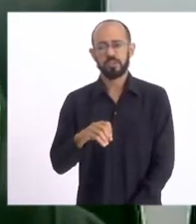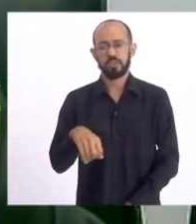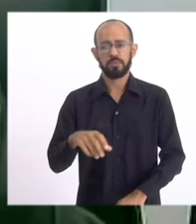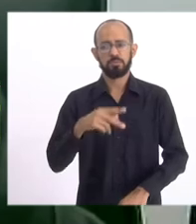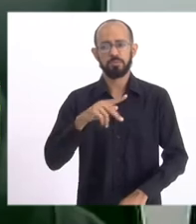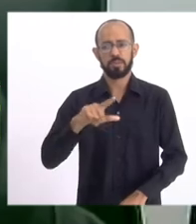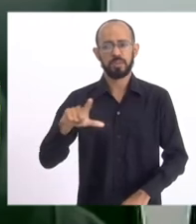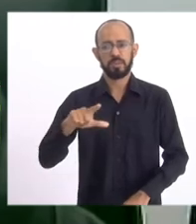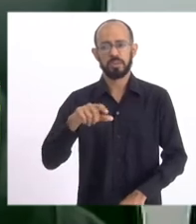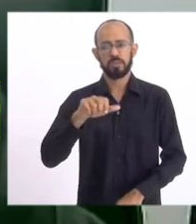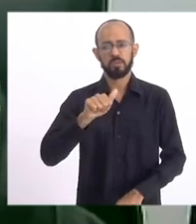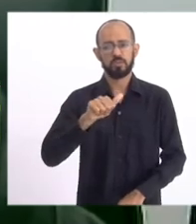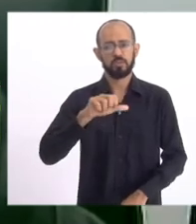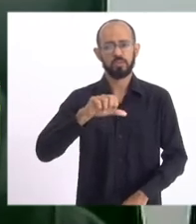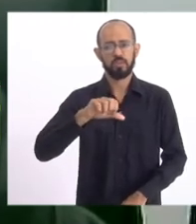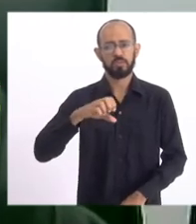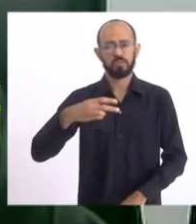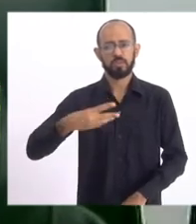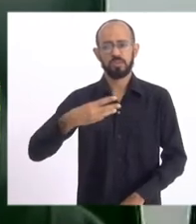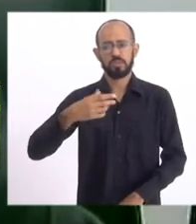número 1932/2020,